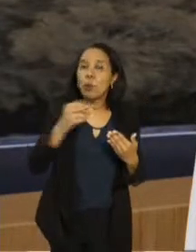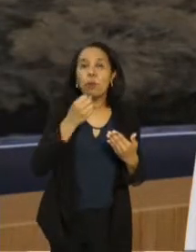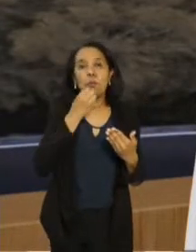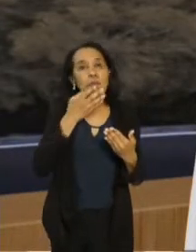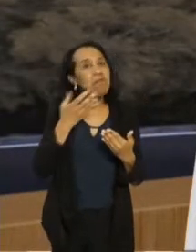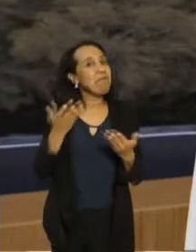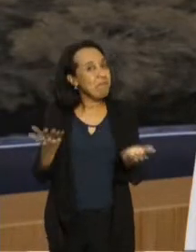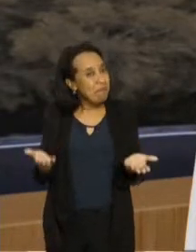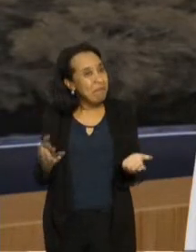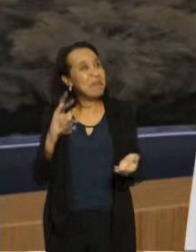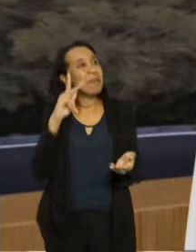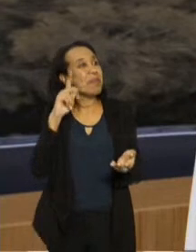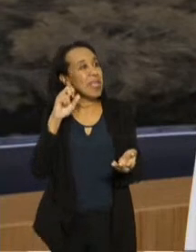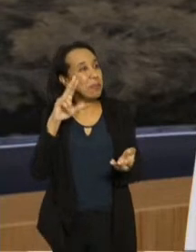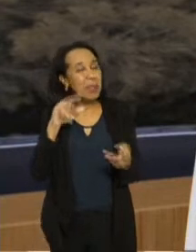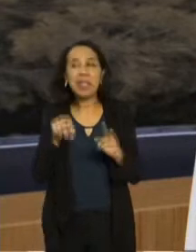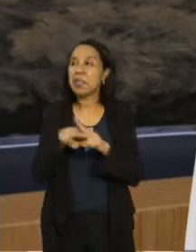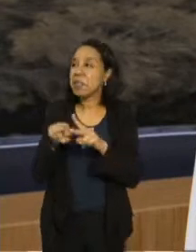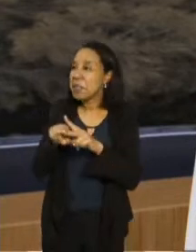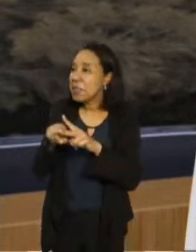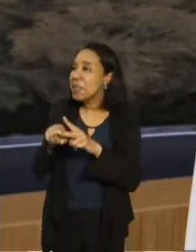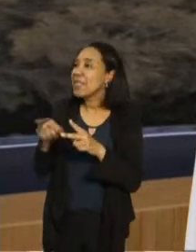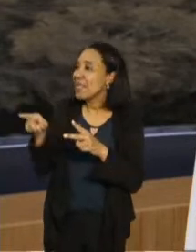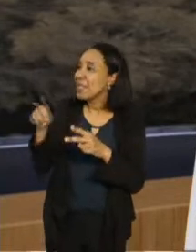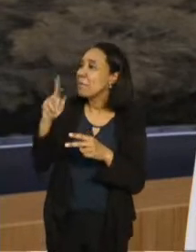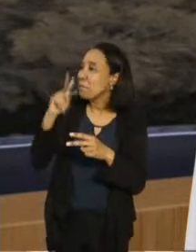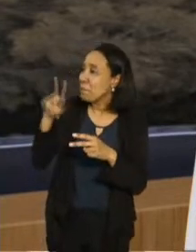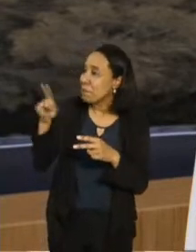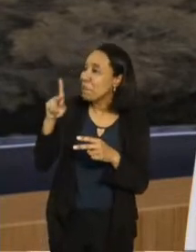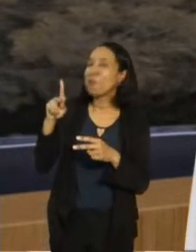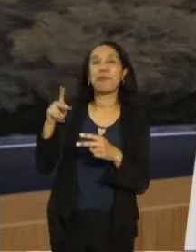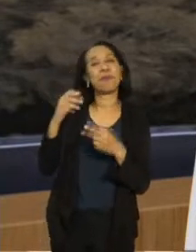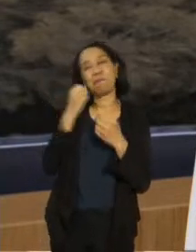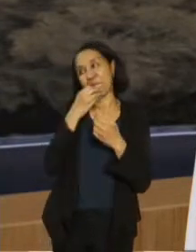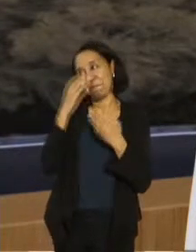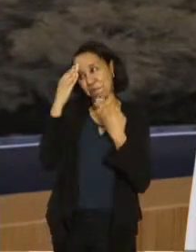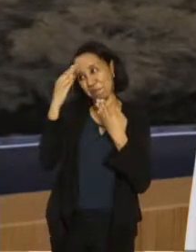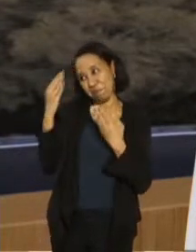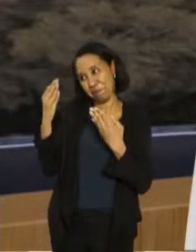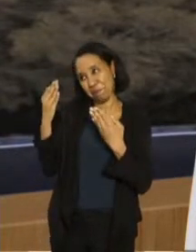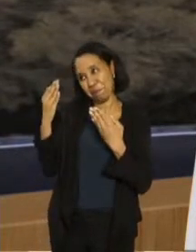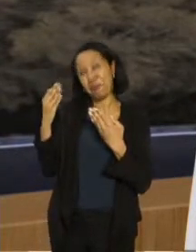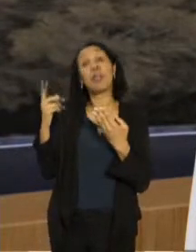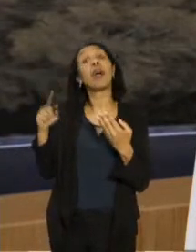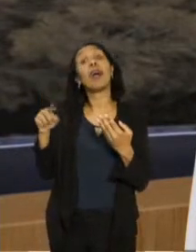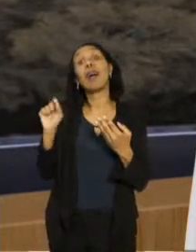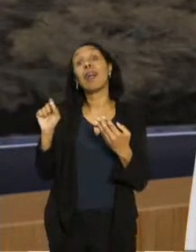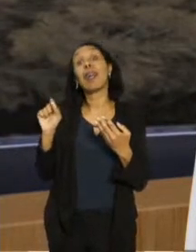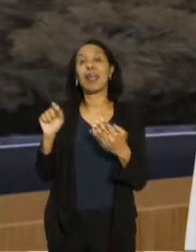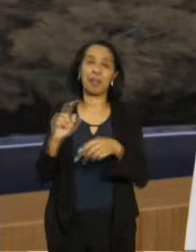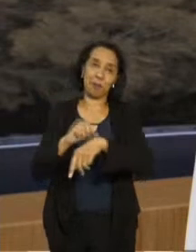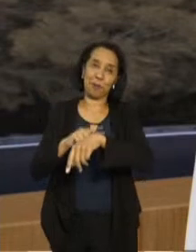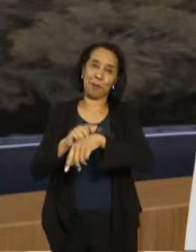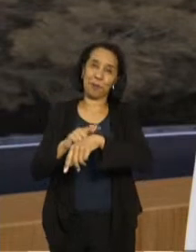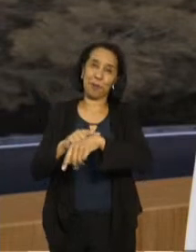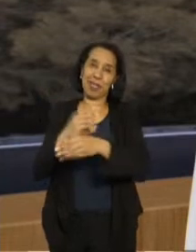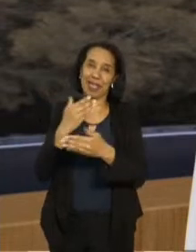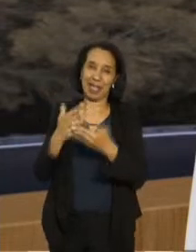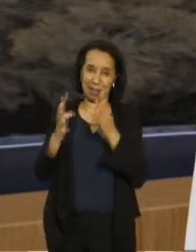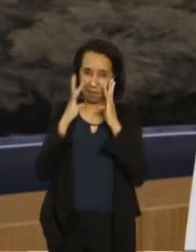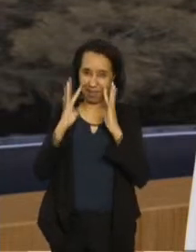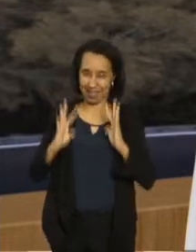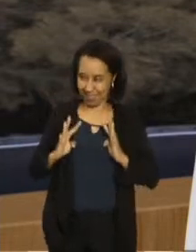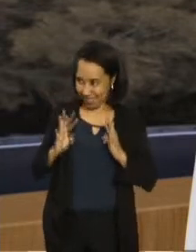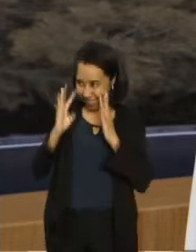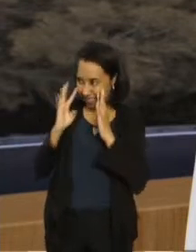doutora Patrícia Iglesias e do professor Paulo Saldiva de ter compartilhado o que é mais caro para o ser humano, o tempo deles, para falar aqui com